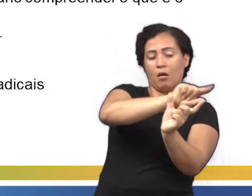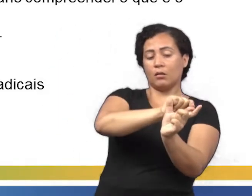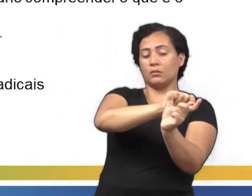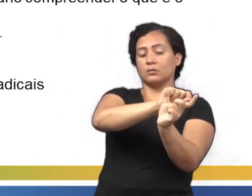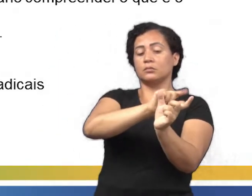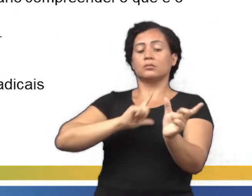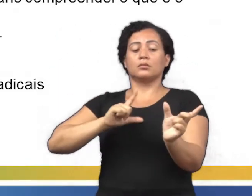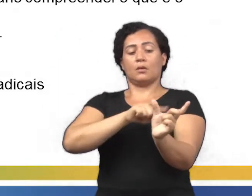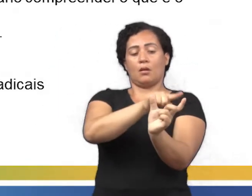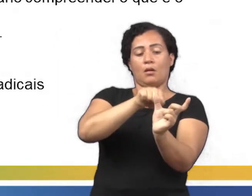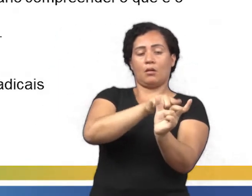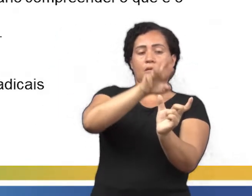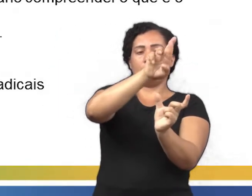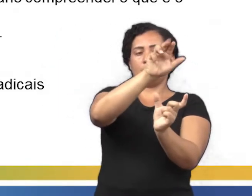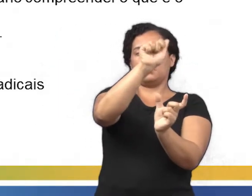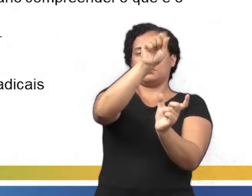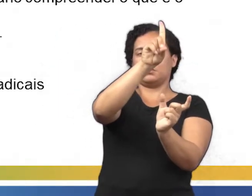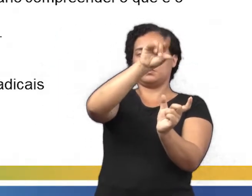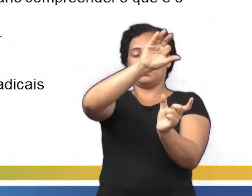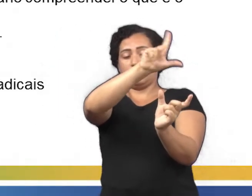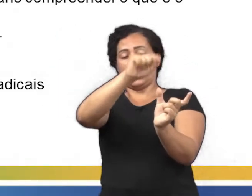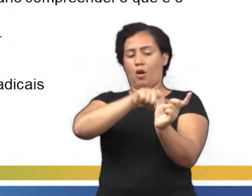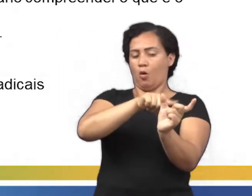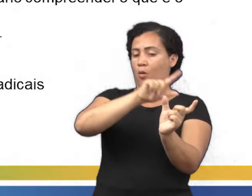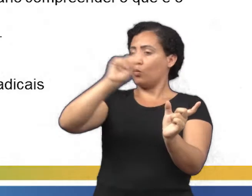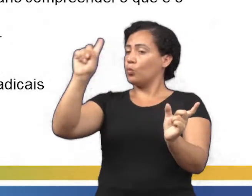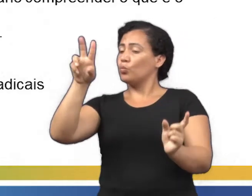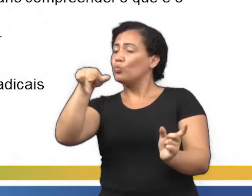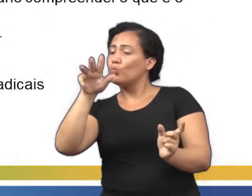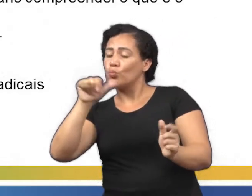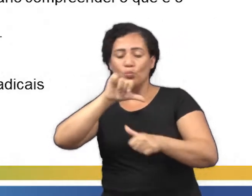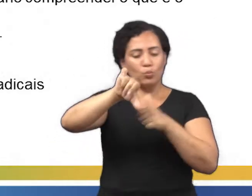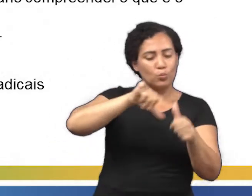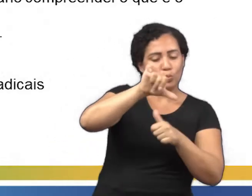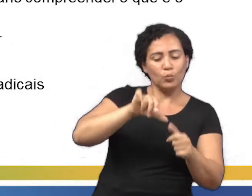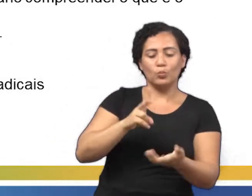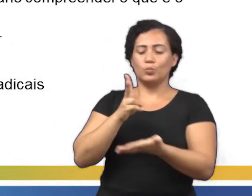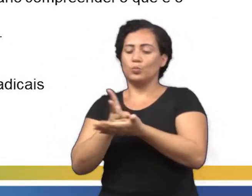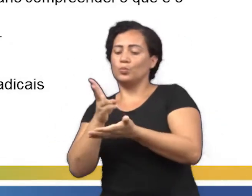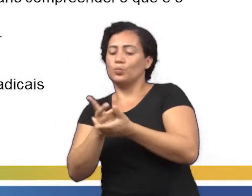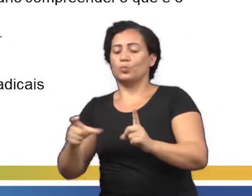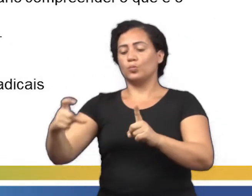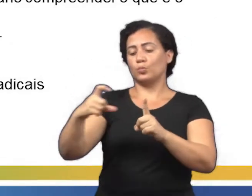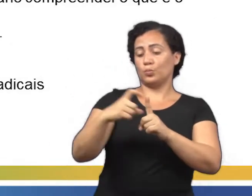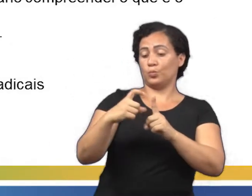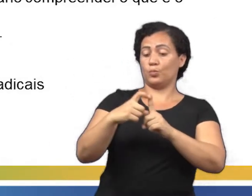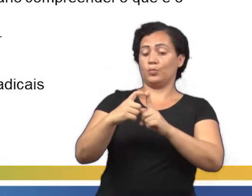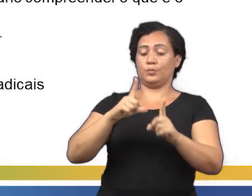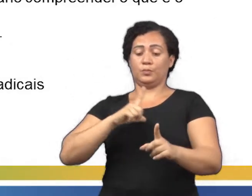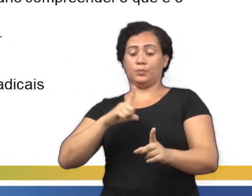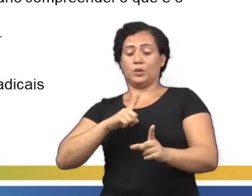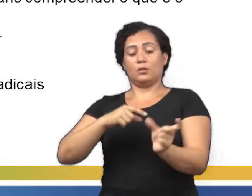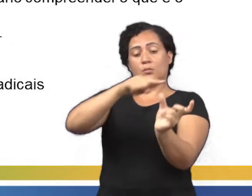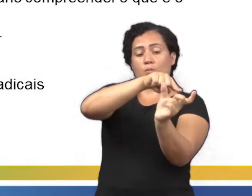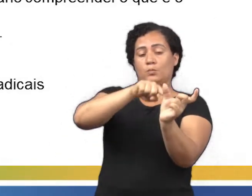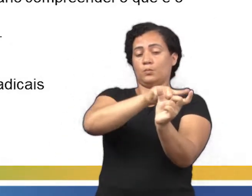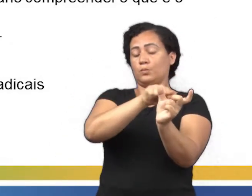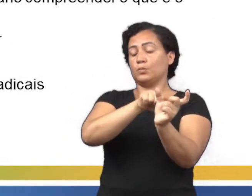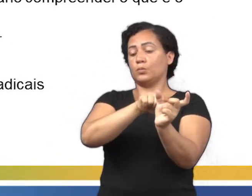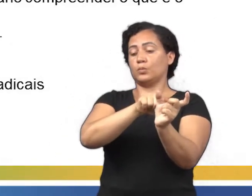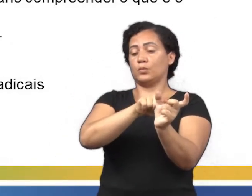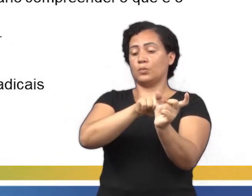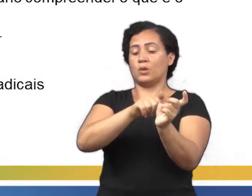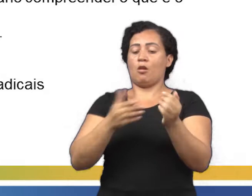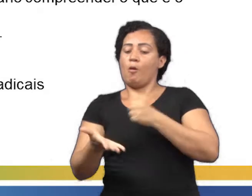que aí o radical dessa palavra, ela não vai mudar. Então, todas as nossas palavrinhas, elas têm um radical, que é